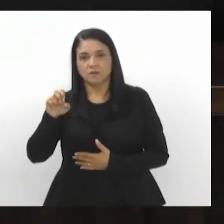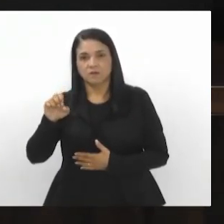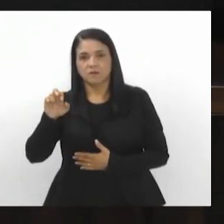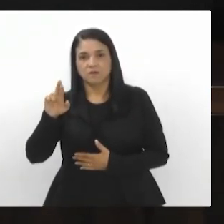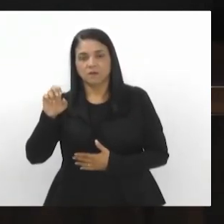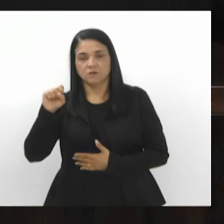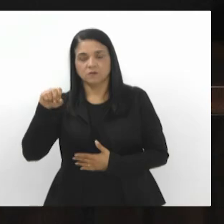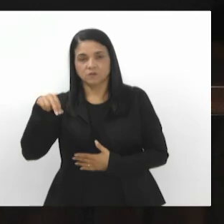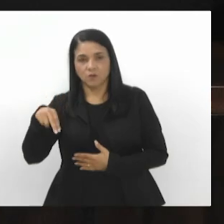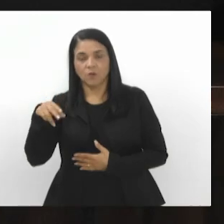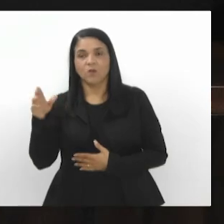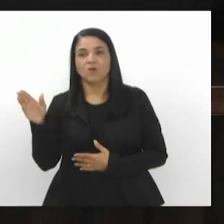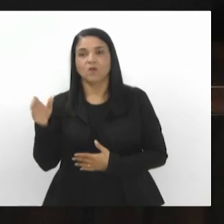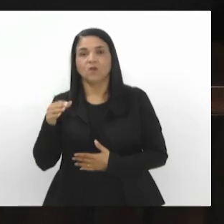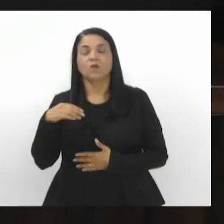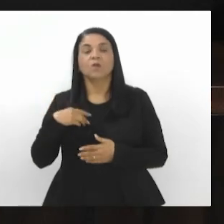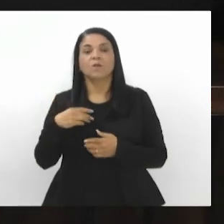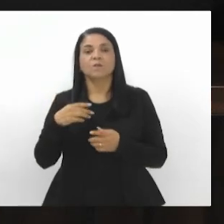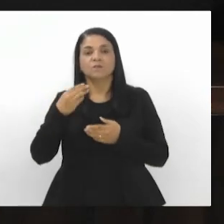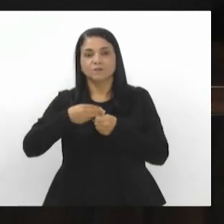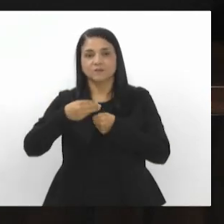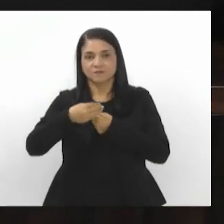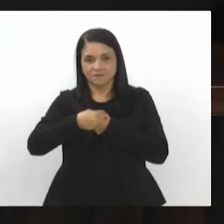do município de Três Rios.